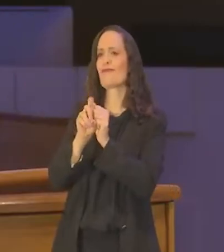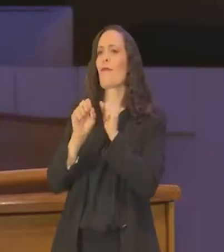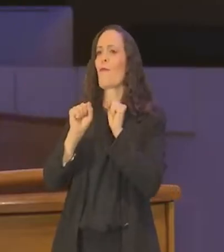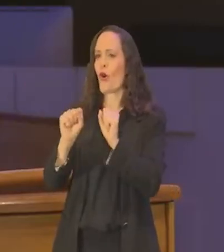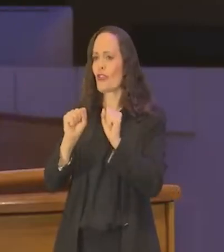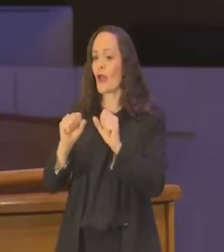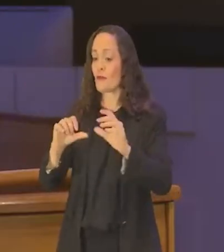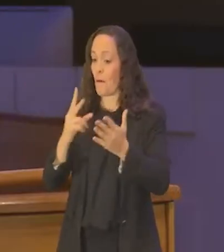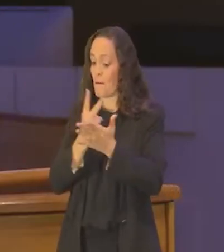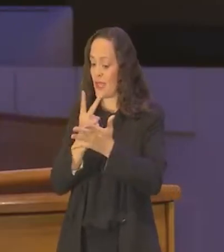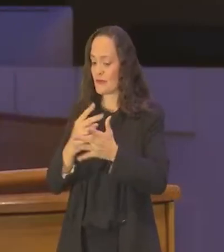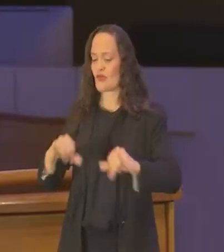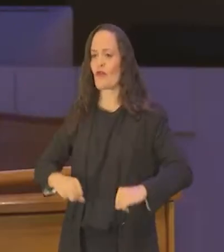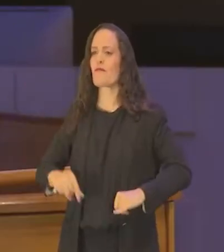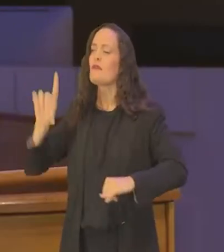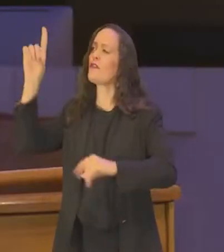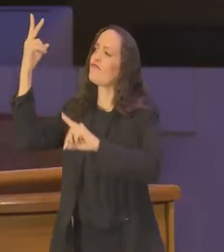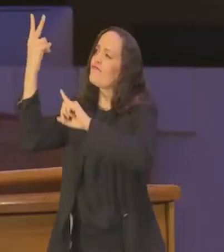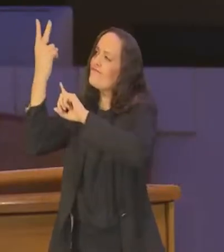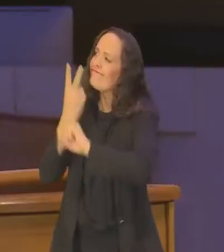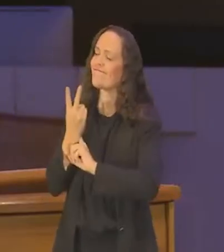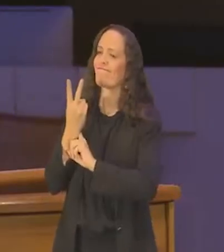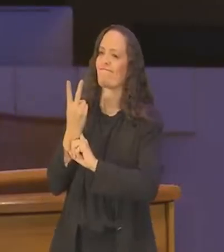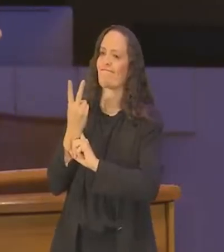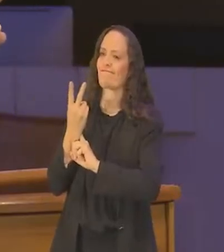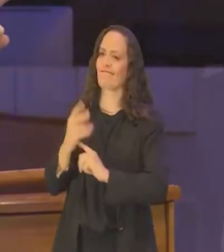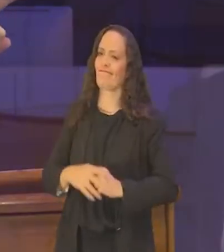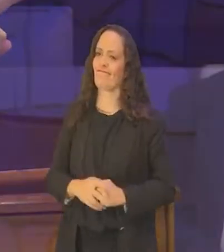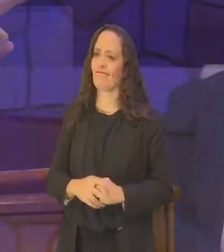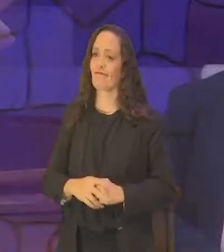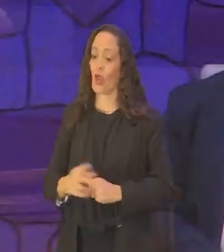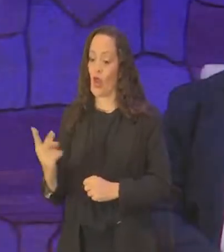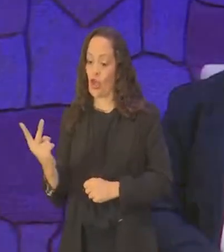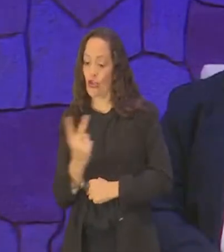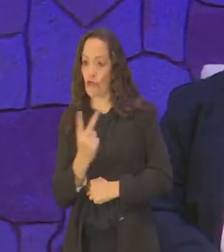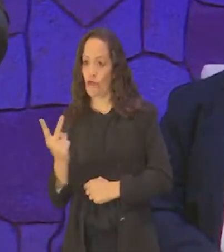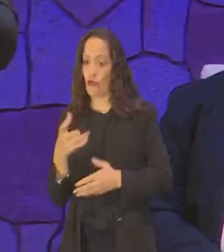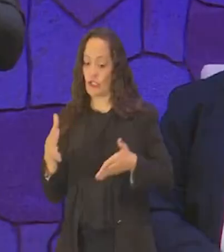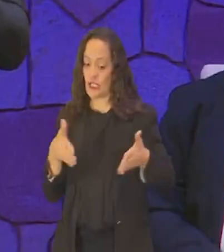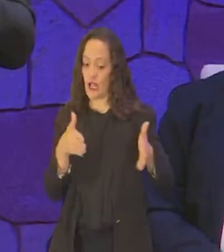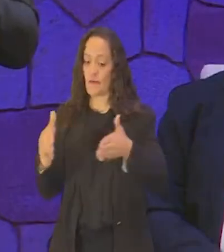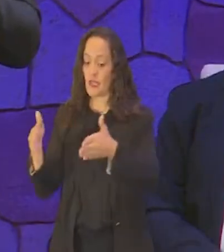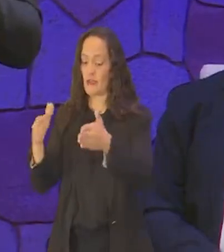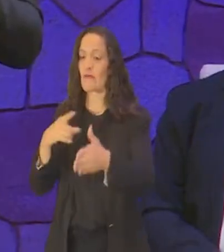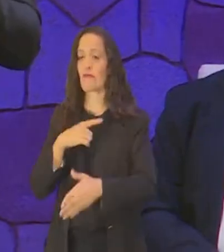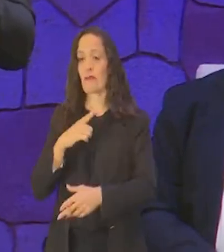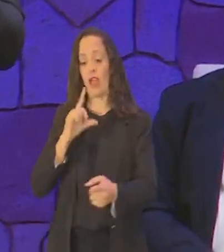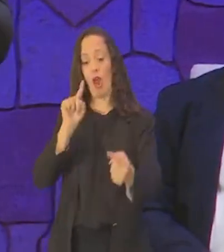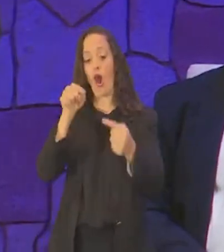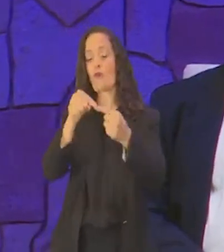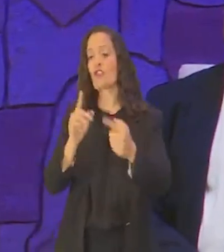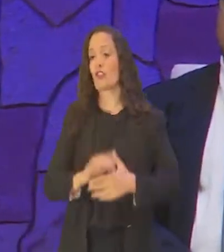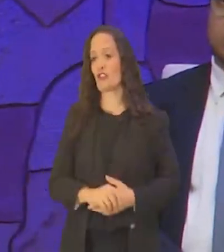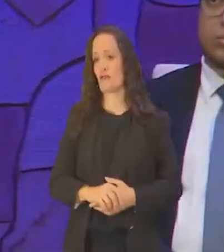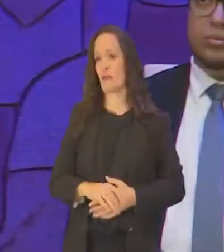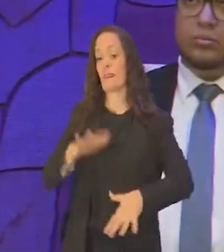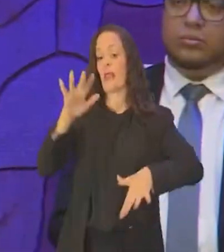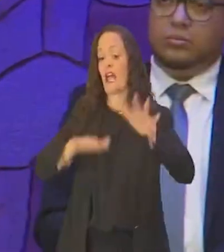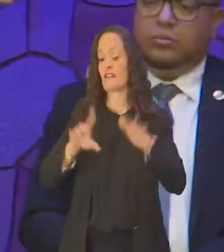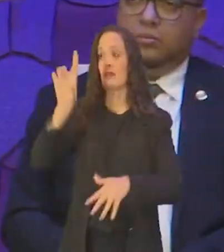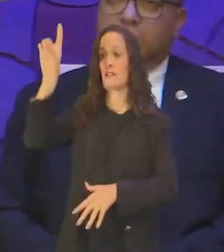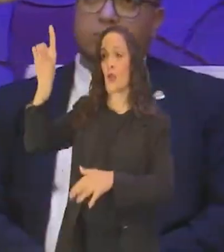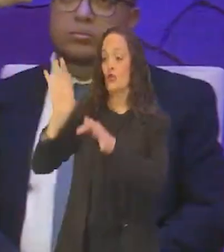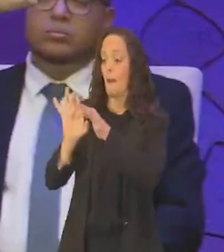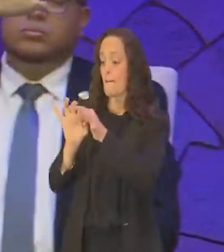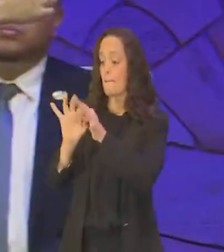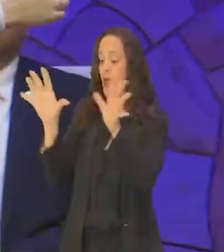caminho distante deste pastor. Ambos há um propósito. Às vezes Ele permite